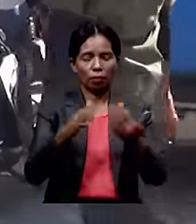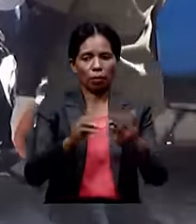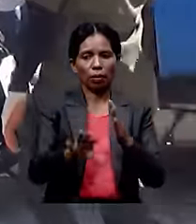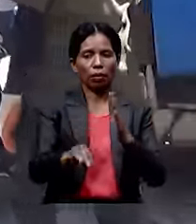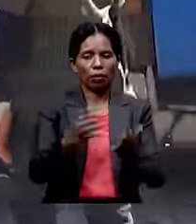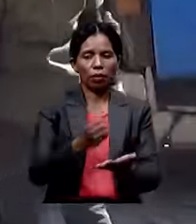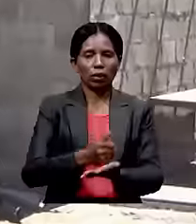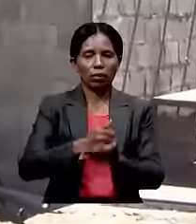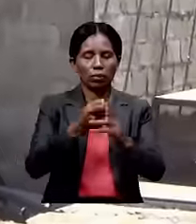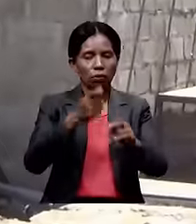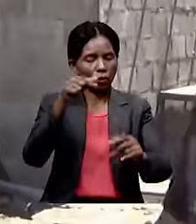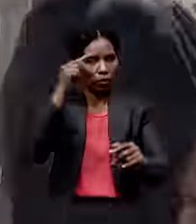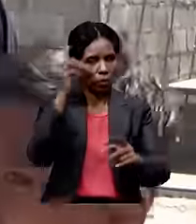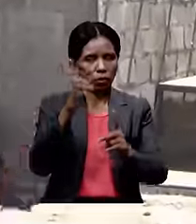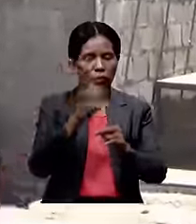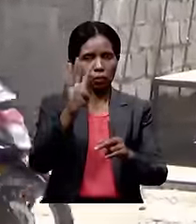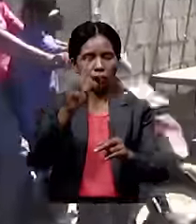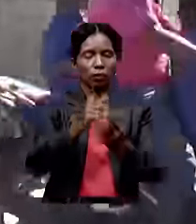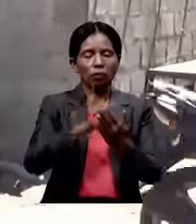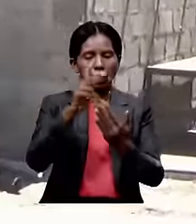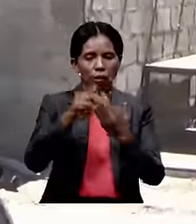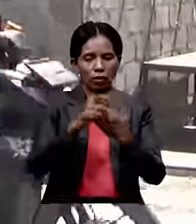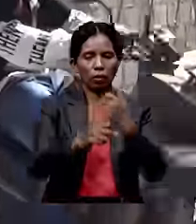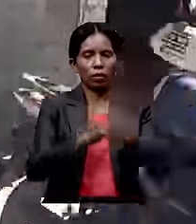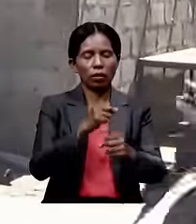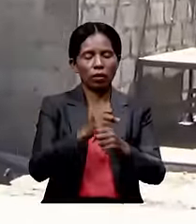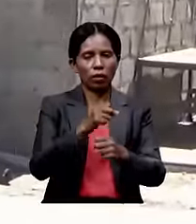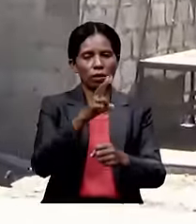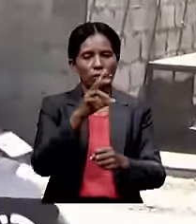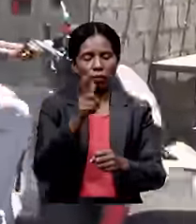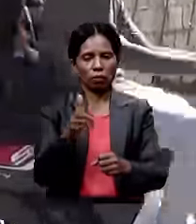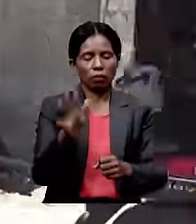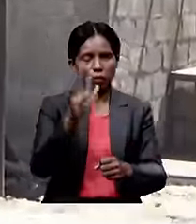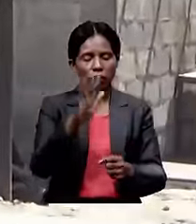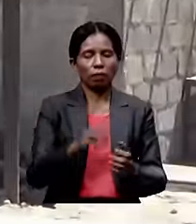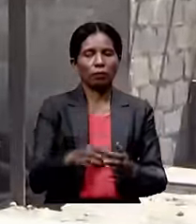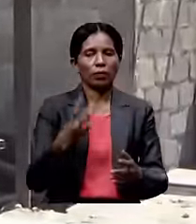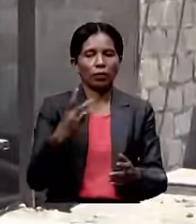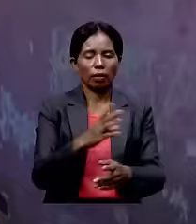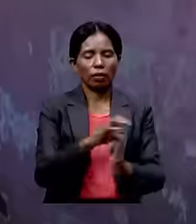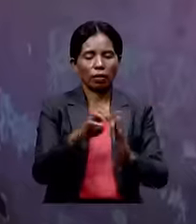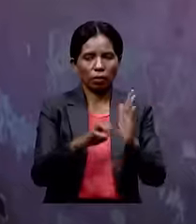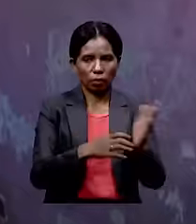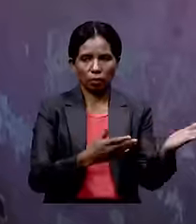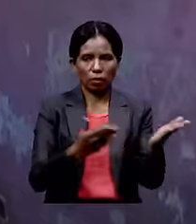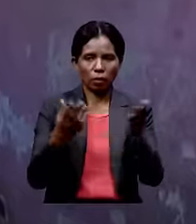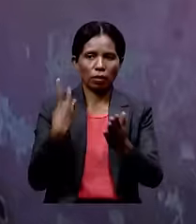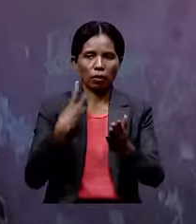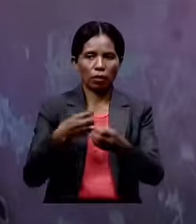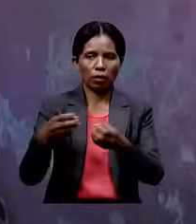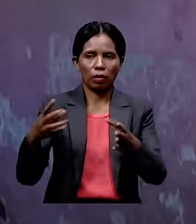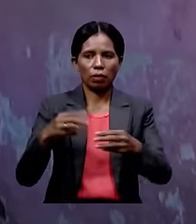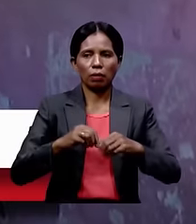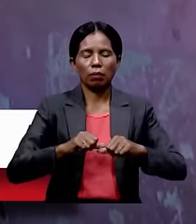hetangona apoyu husi guvernu iha lorong hat fulan abril tinang riuron resingida. Tu estadu mai duduanu nane pronto sai.